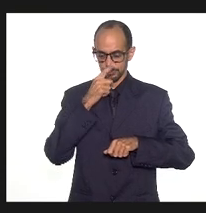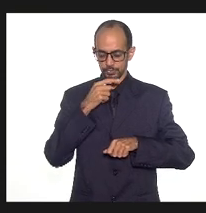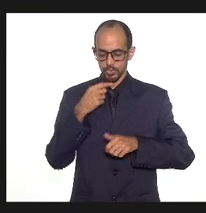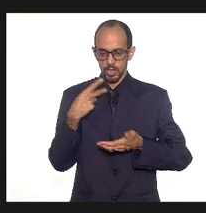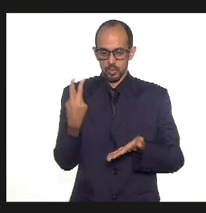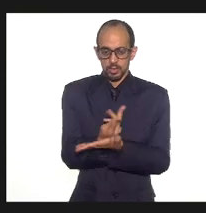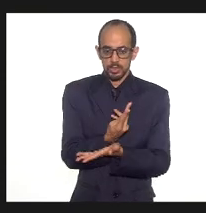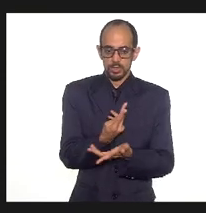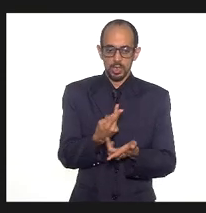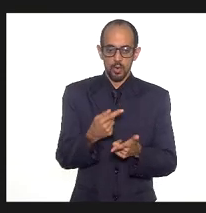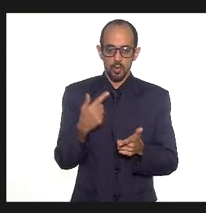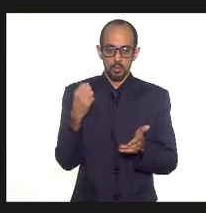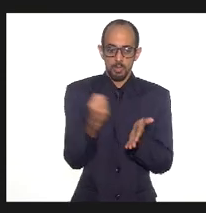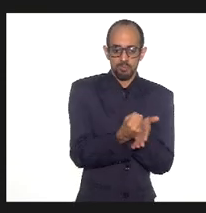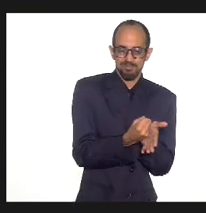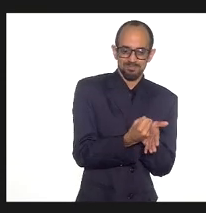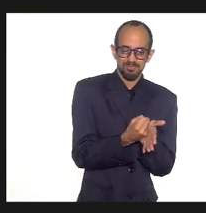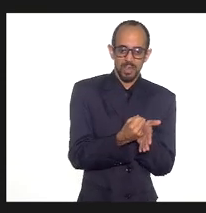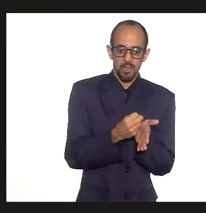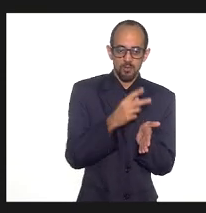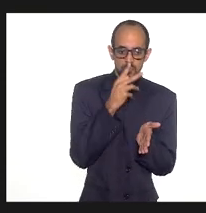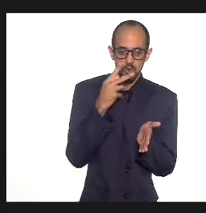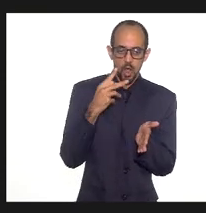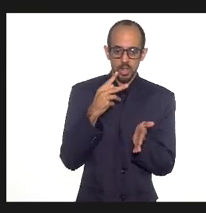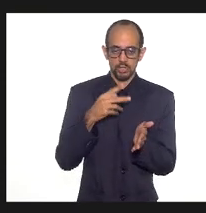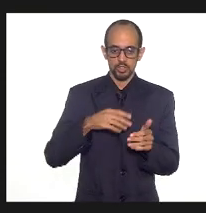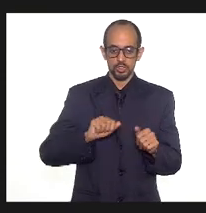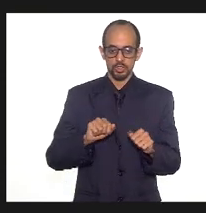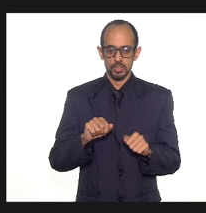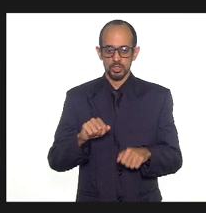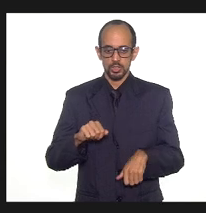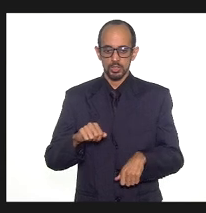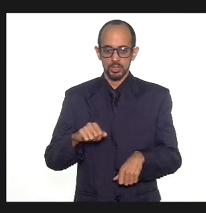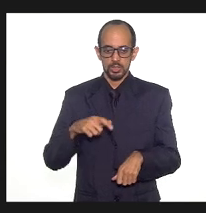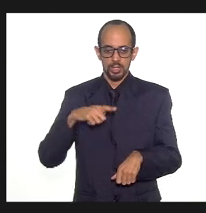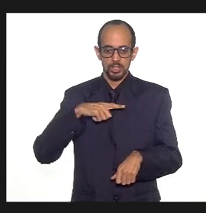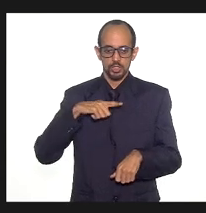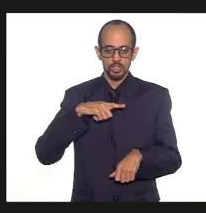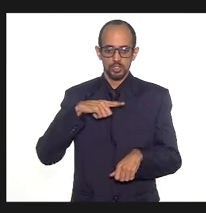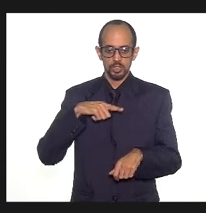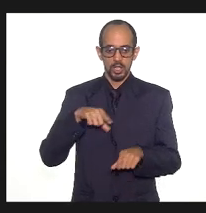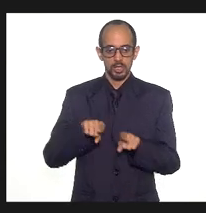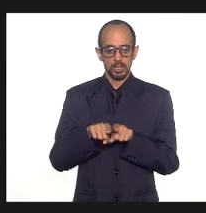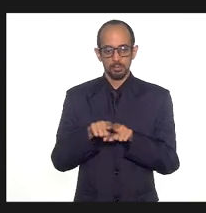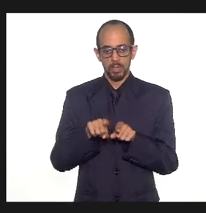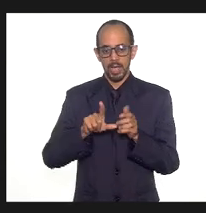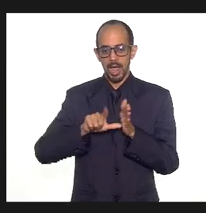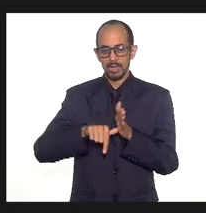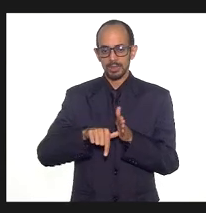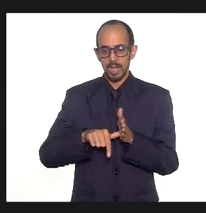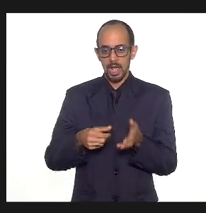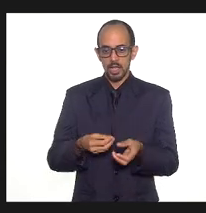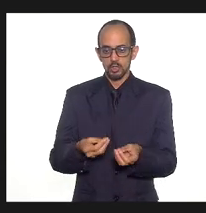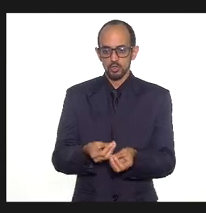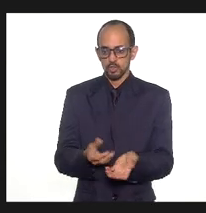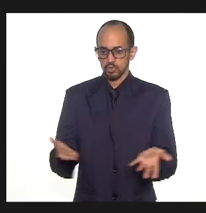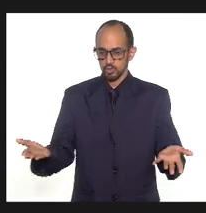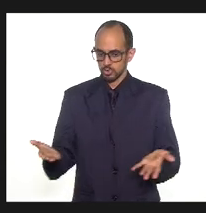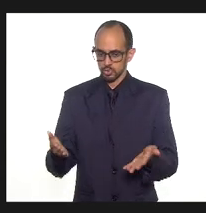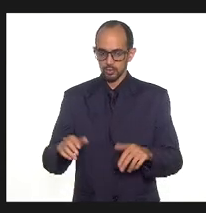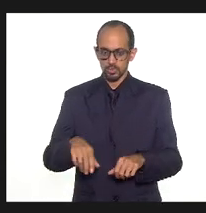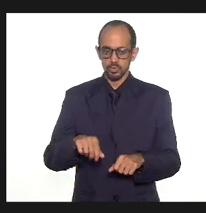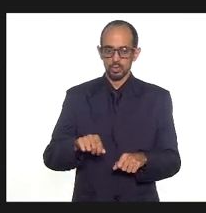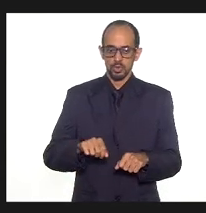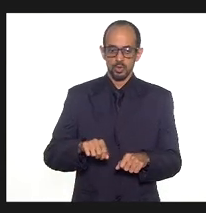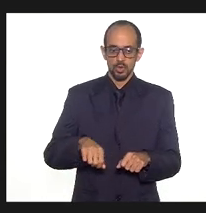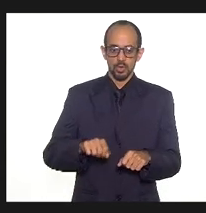muito grande. Então, a gente teve aí a P66 com 31 meses de atraso na sua entrega, a P67 com 50 meses de atraso,